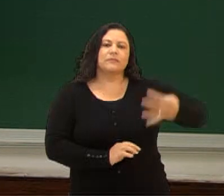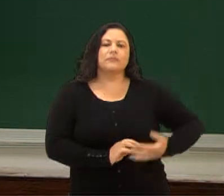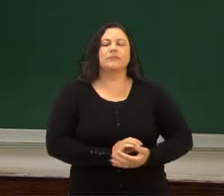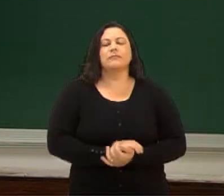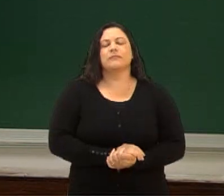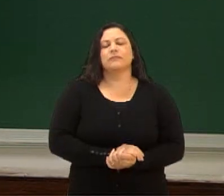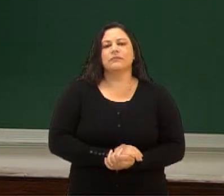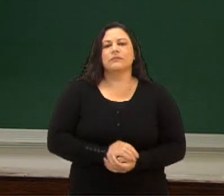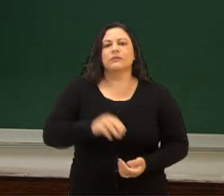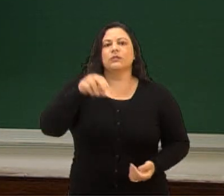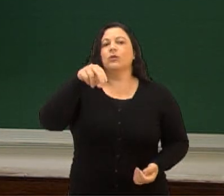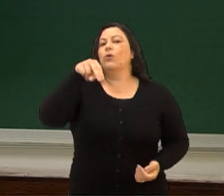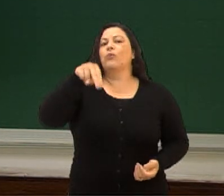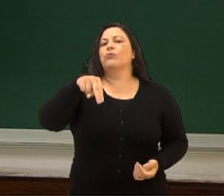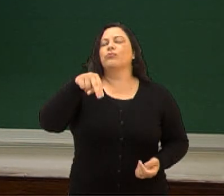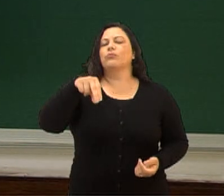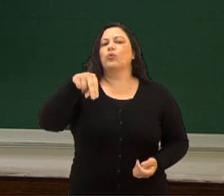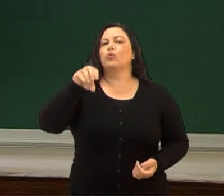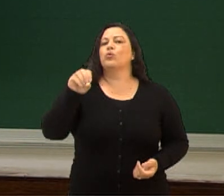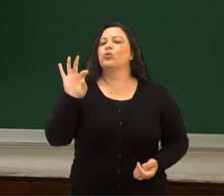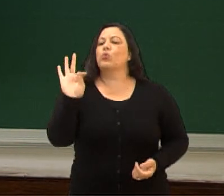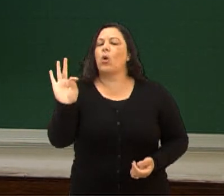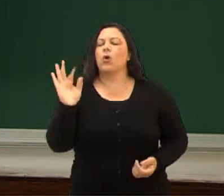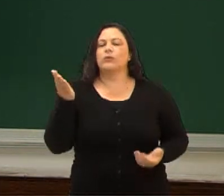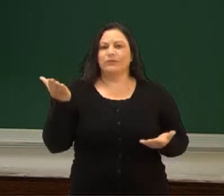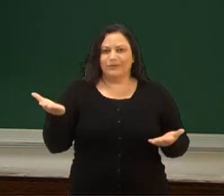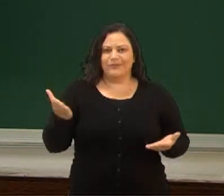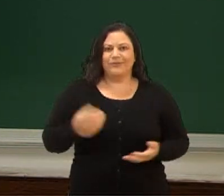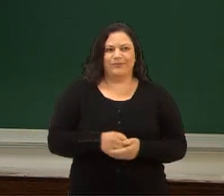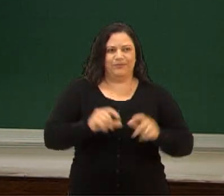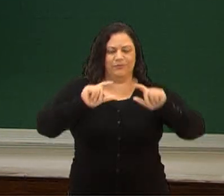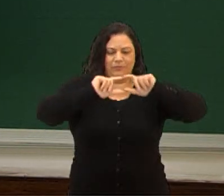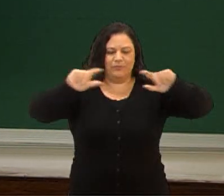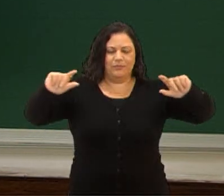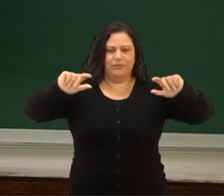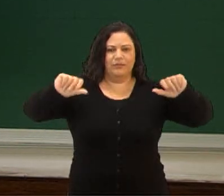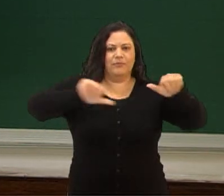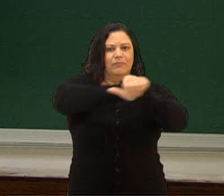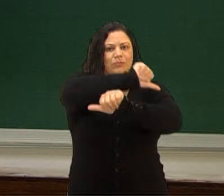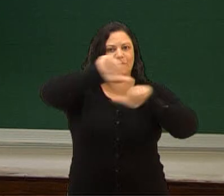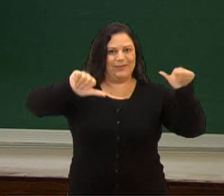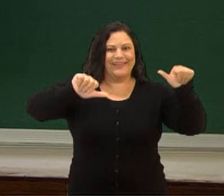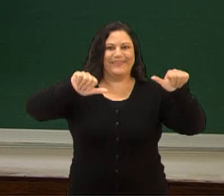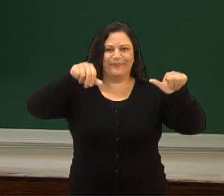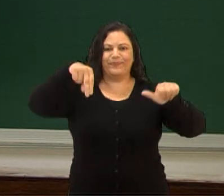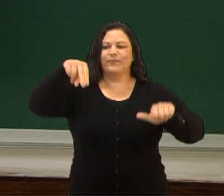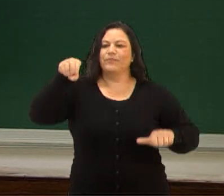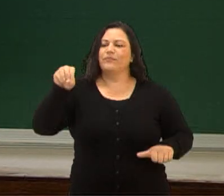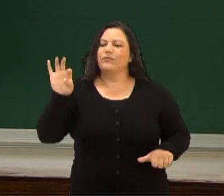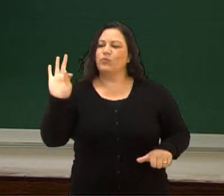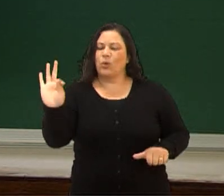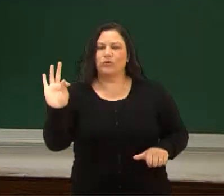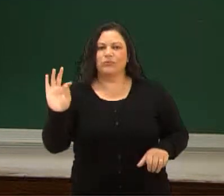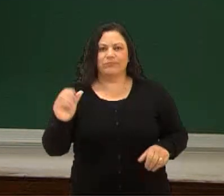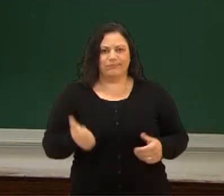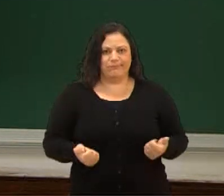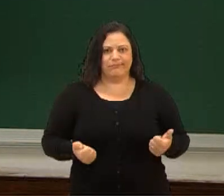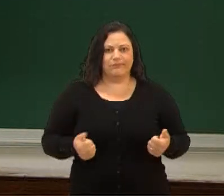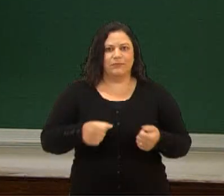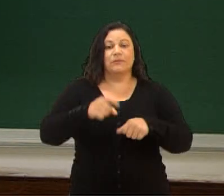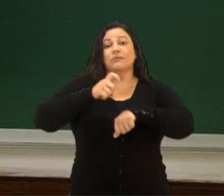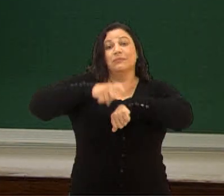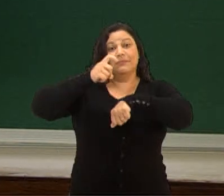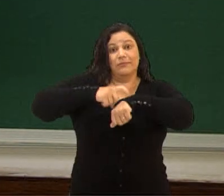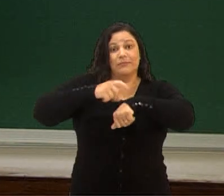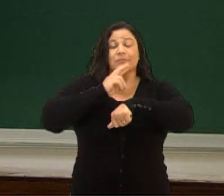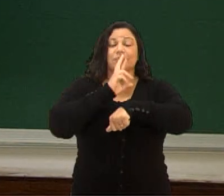negative form. Então, você vai passar essa frase, he has turned out to be a cheater, na forma negativa. Vou dar um tempinho